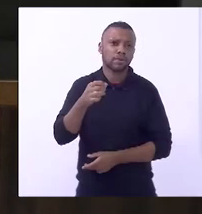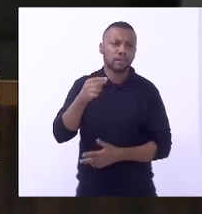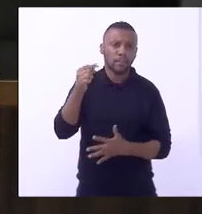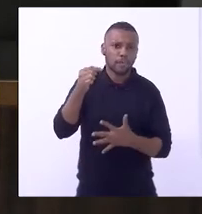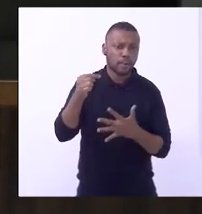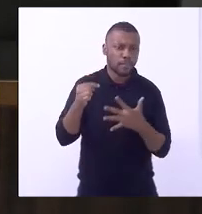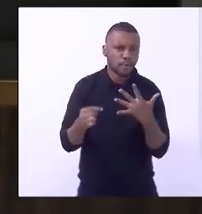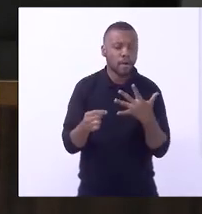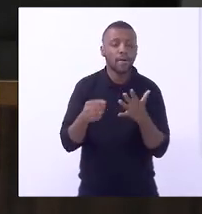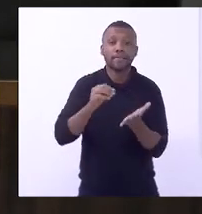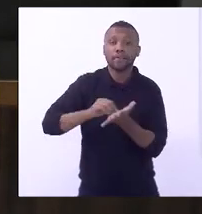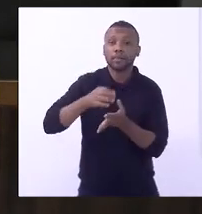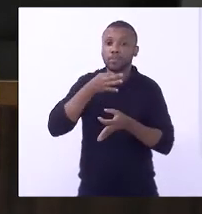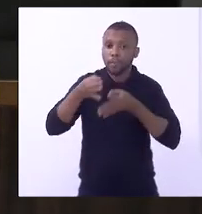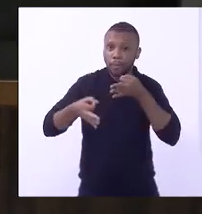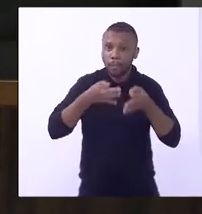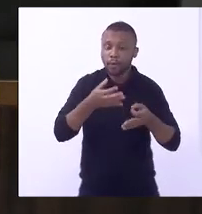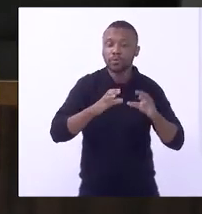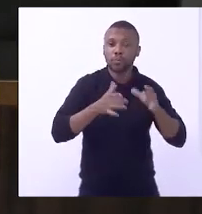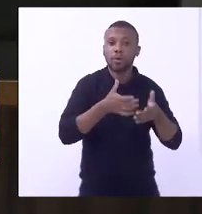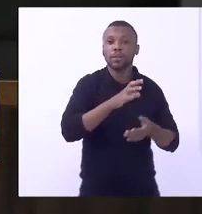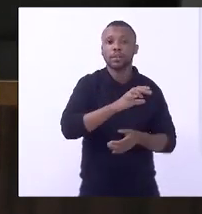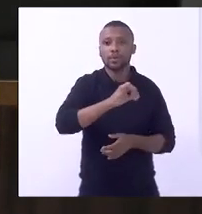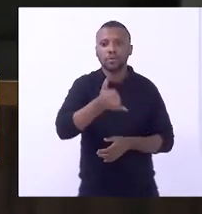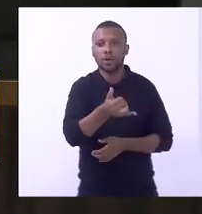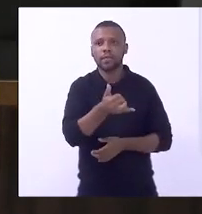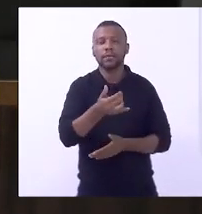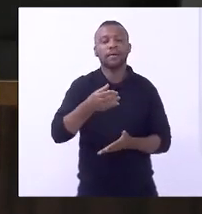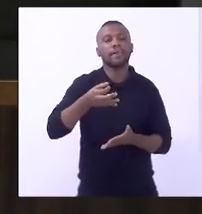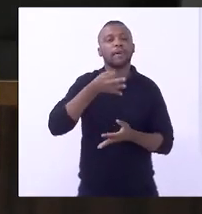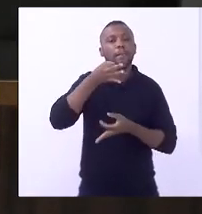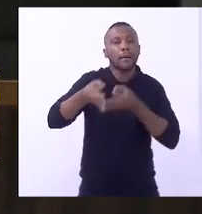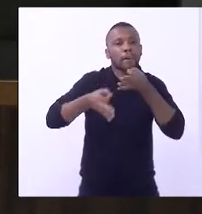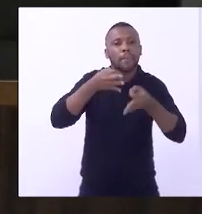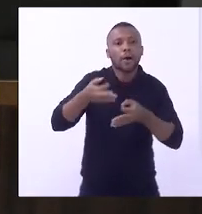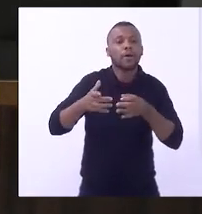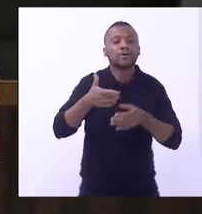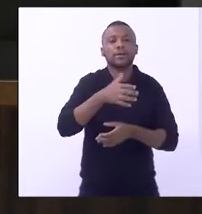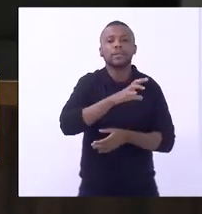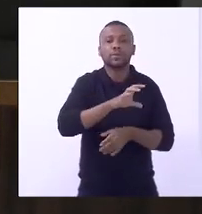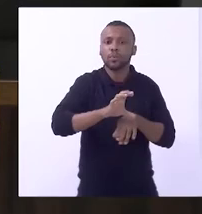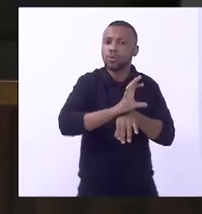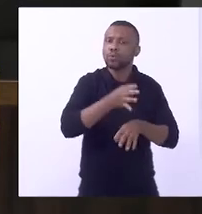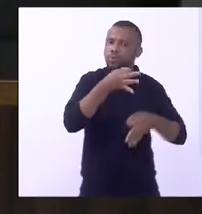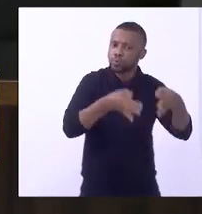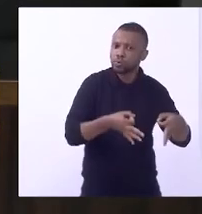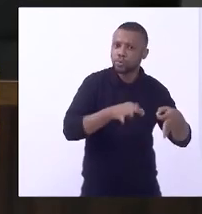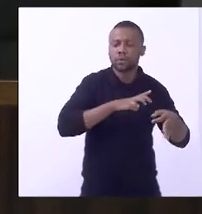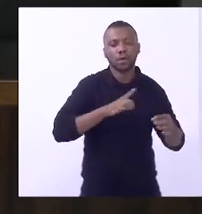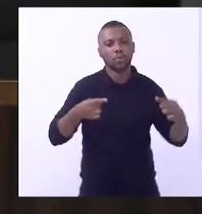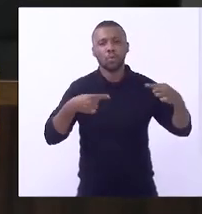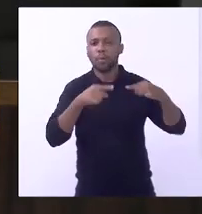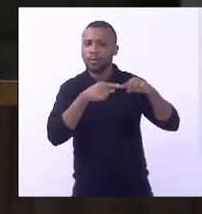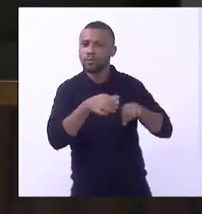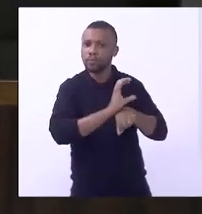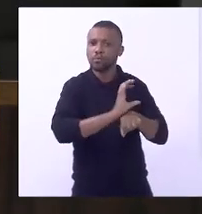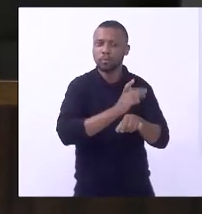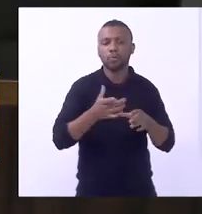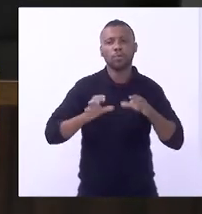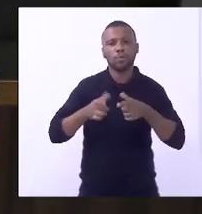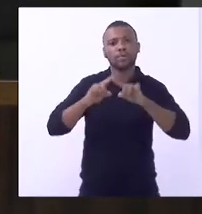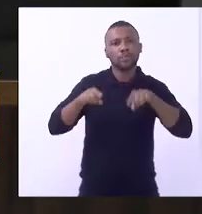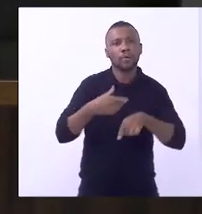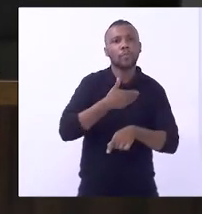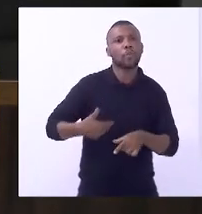providências, pendendo de pareceres das comissões de condição. Pareceres da Comissão de Constituição e Justiça pela Constitucionalidade. Servidor de Público, favorável. De Segurança